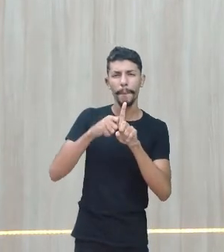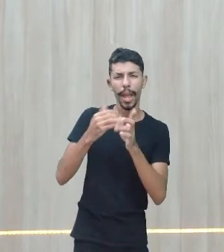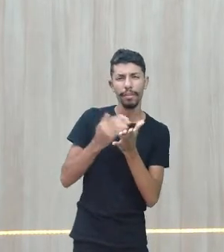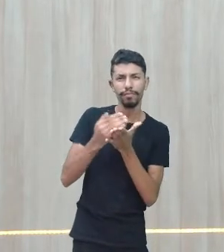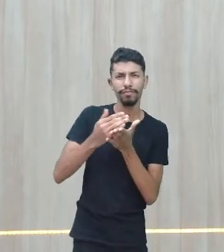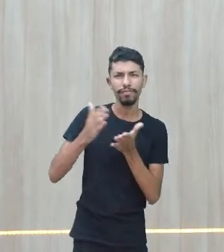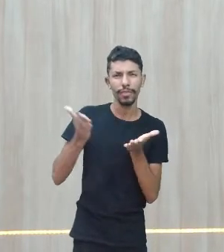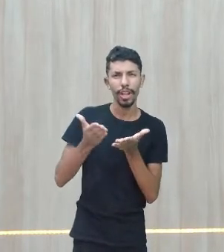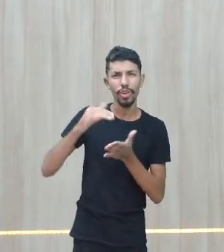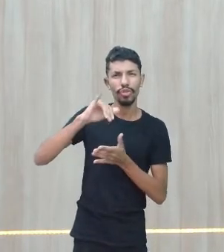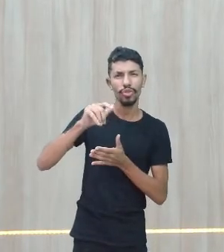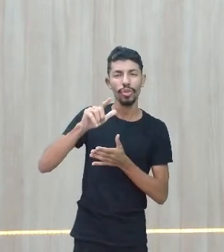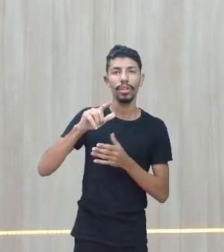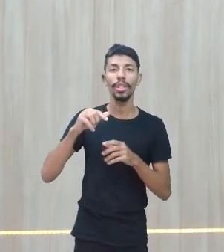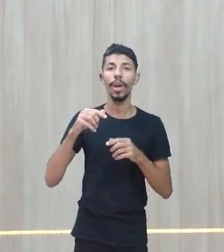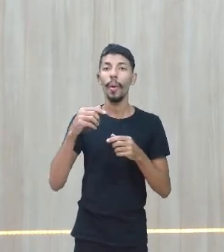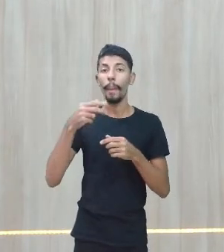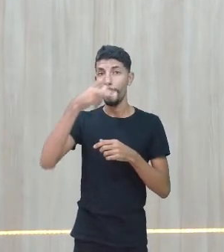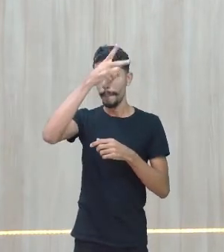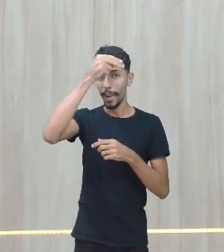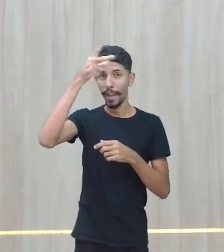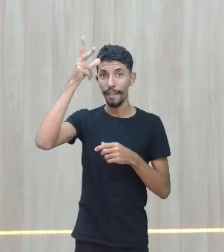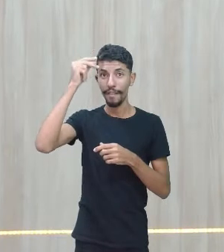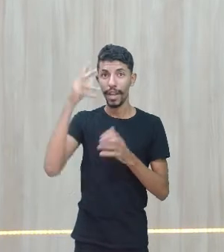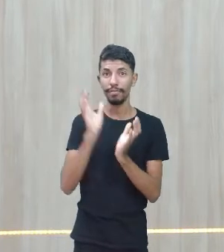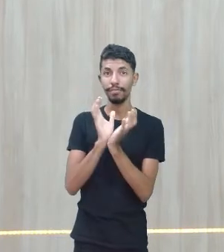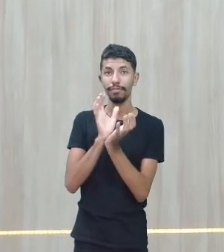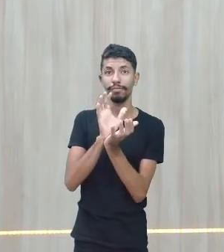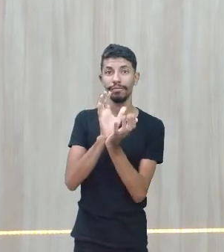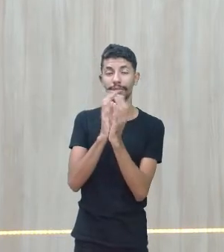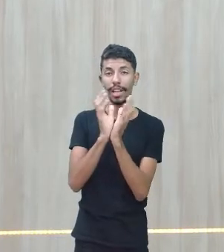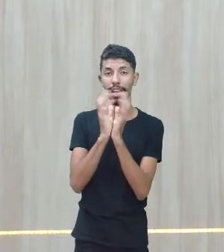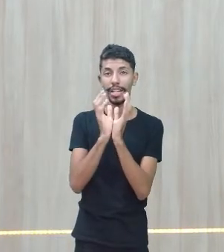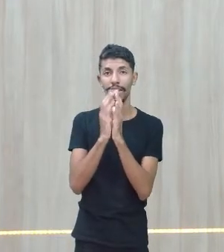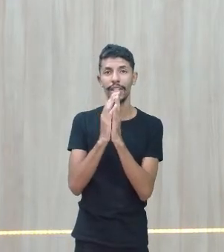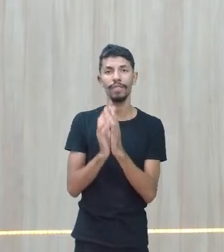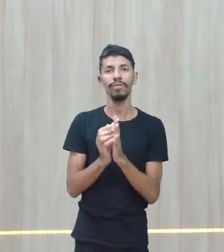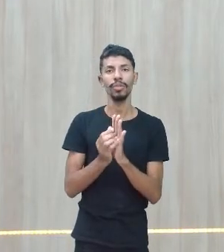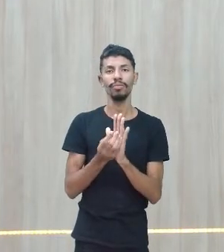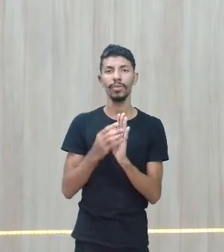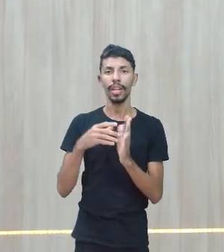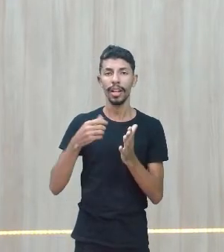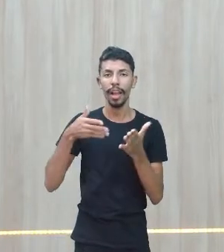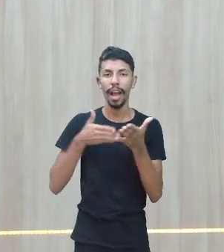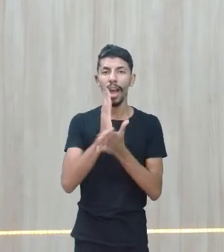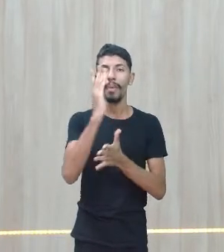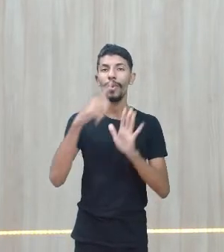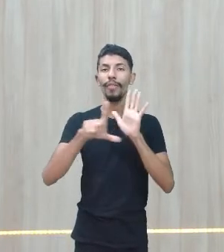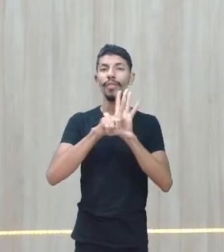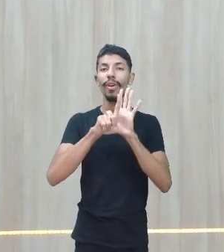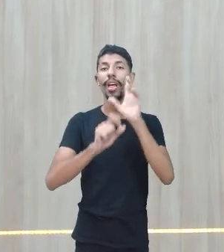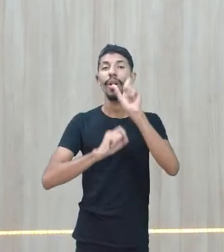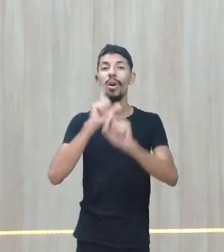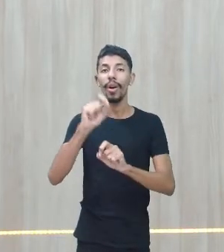o prefeito de Recife sancionou a lei e o brega ele passa a ser